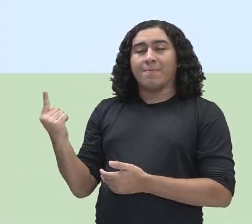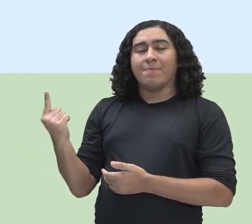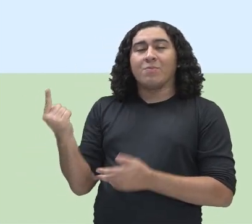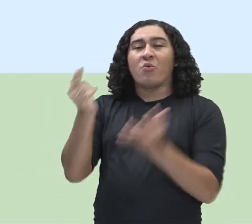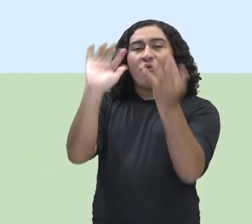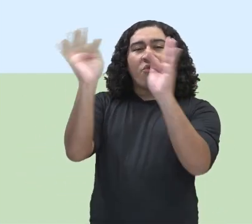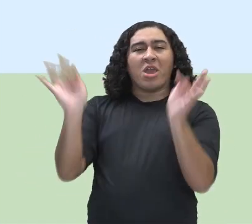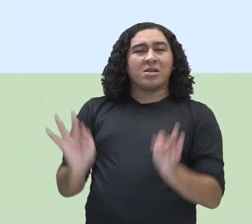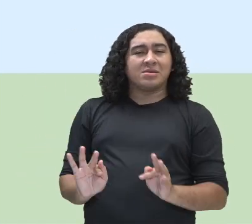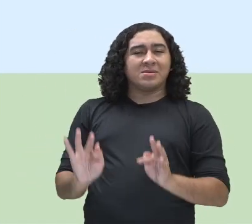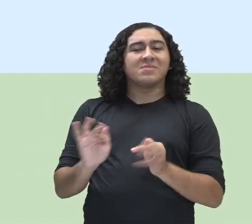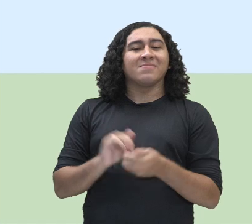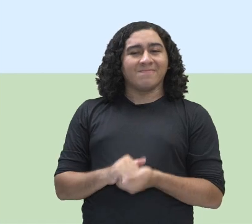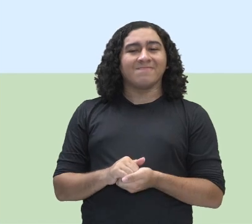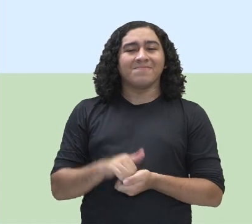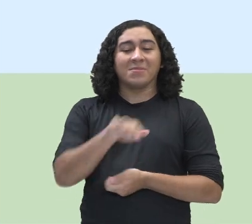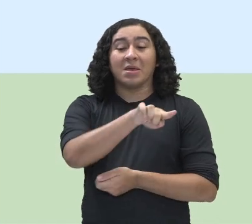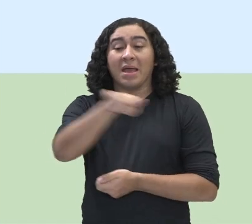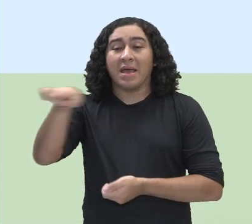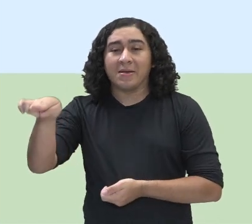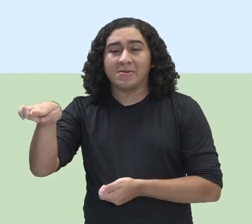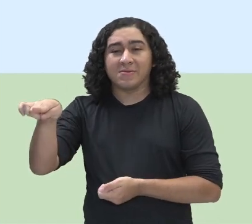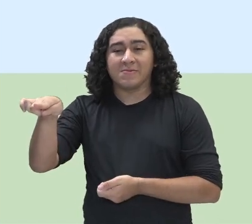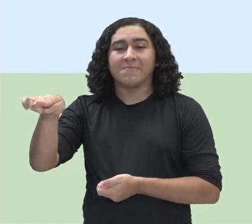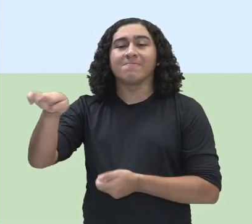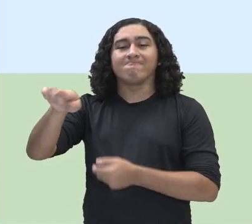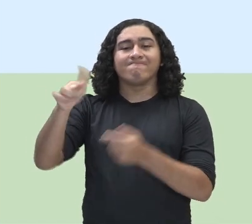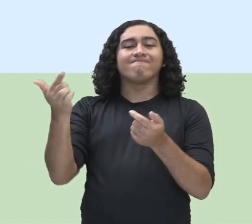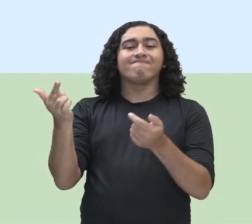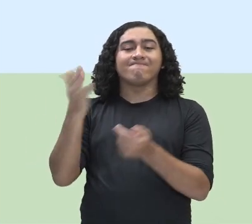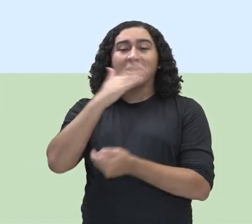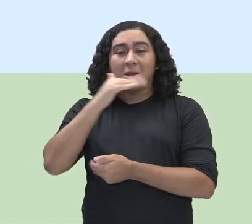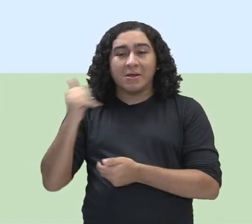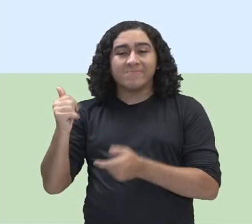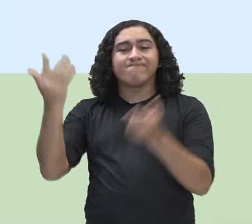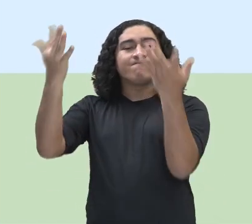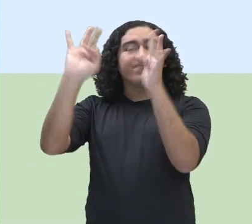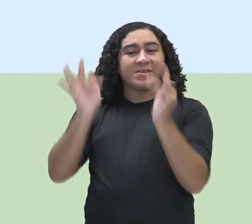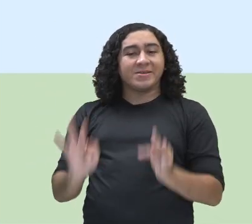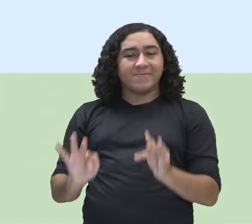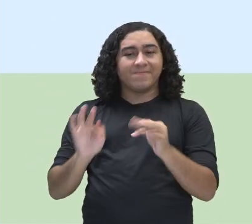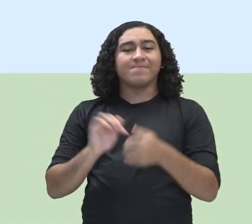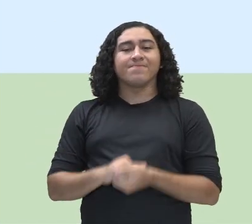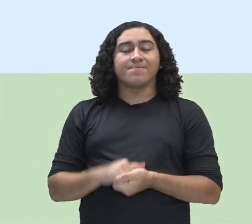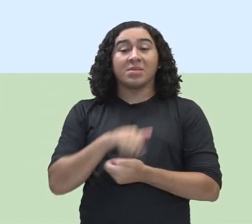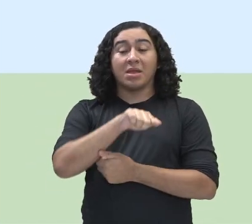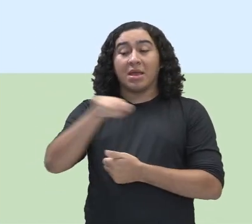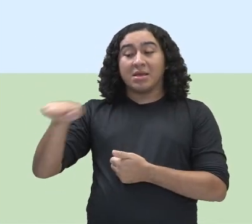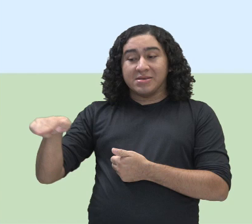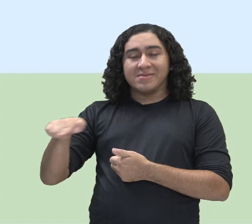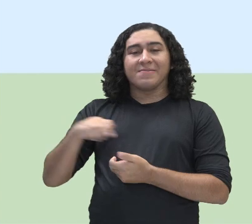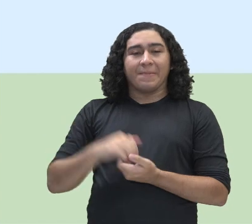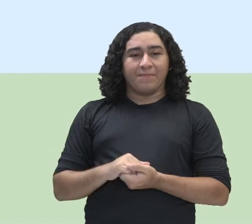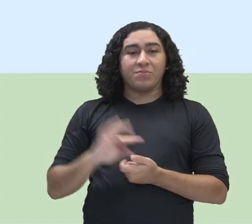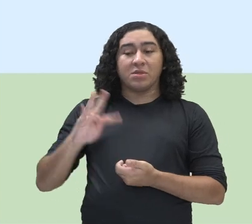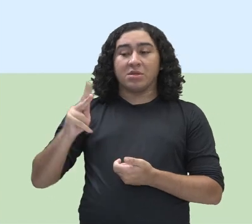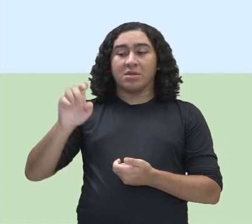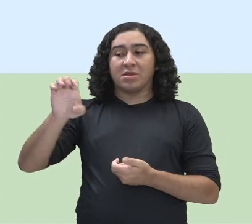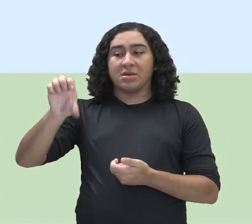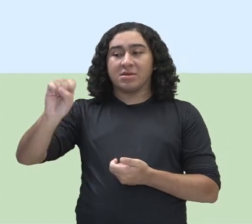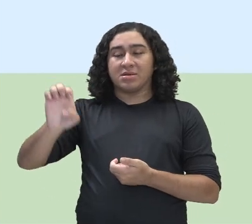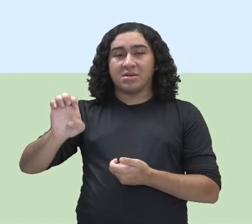felizes. Estas crianças estão muito felizes. Então, these, estes ou estas.